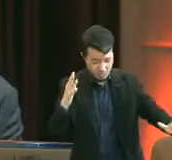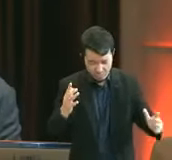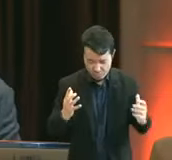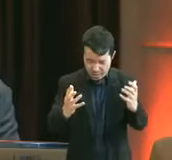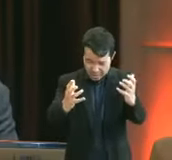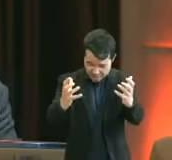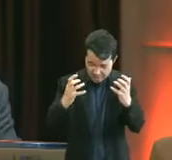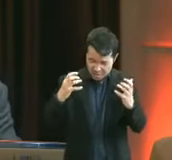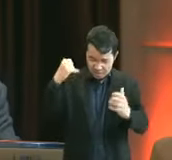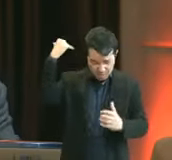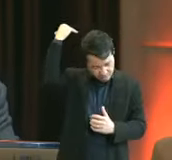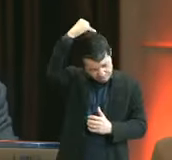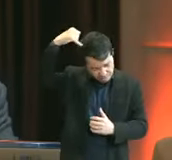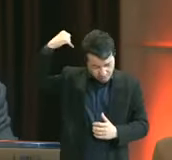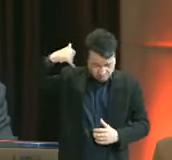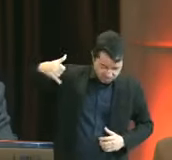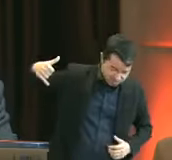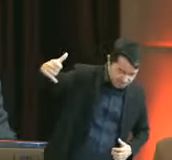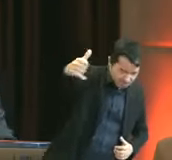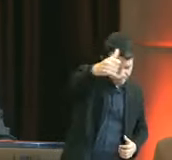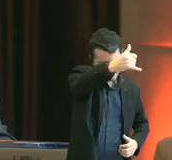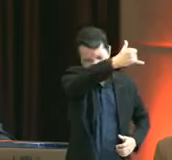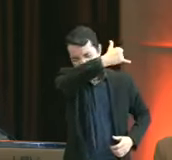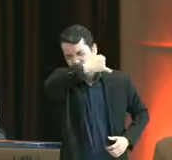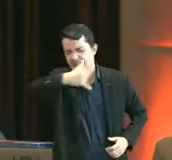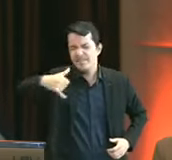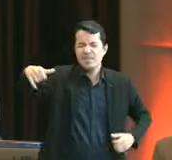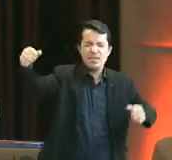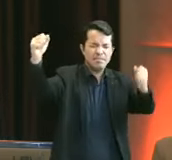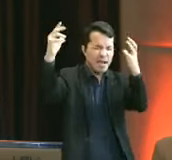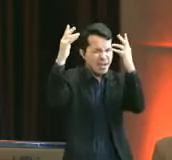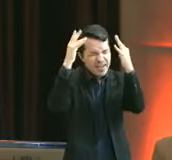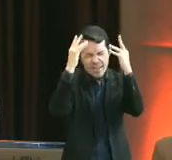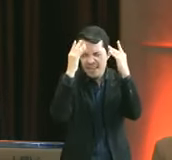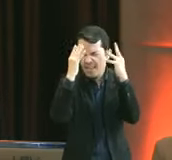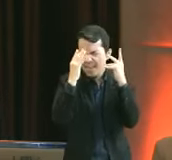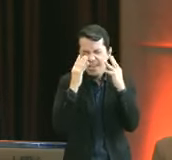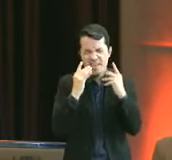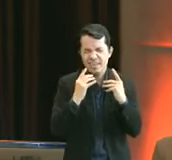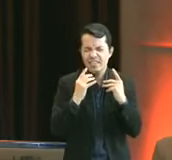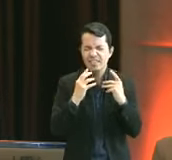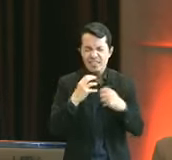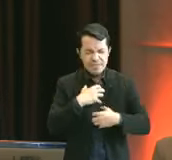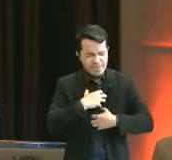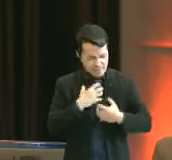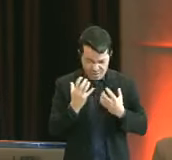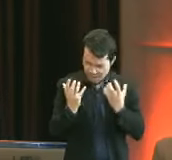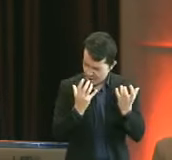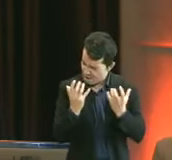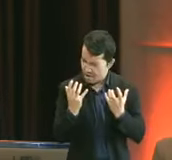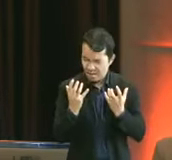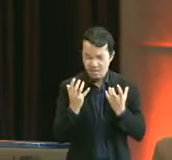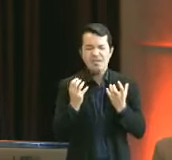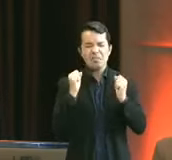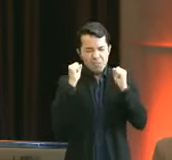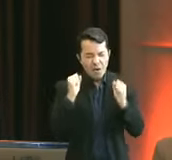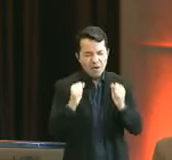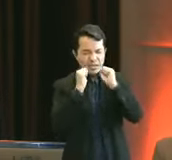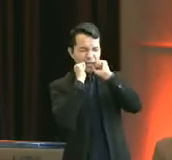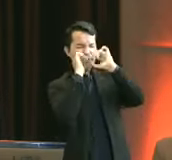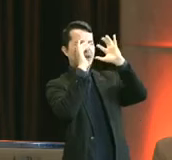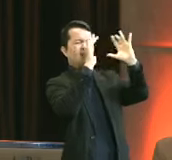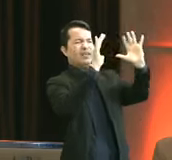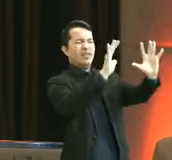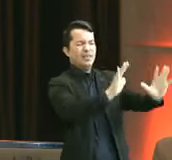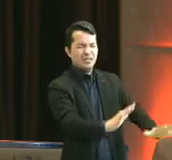daqui andando por fé, porque nosso Deus é grande e Ele nos visitou,